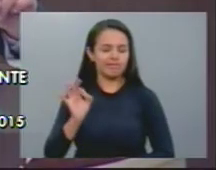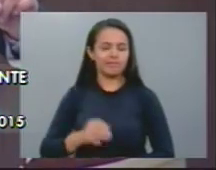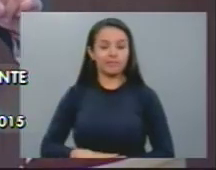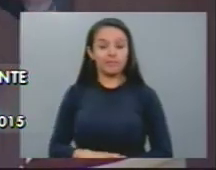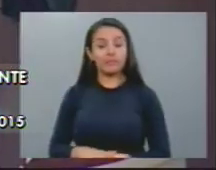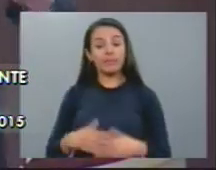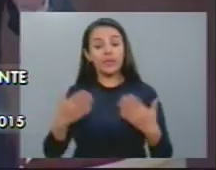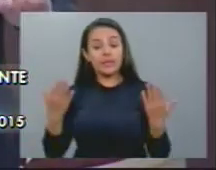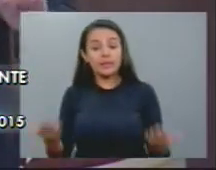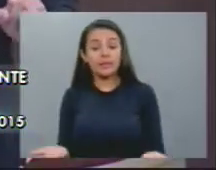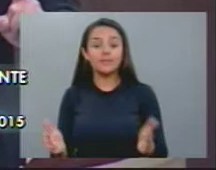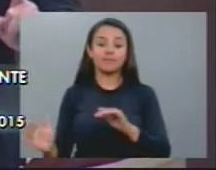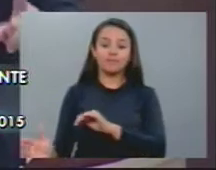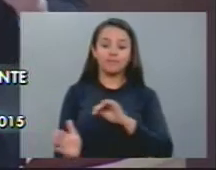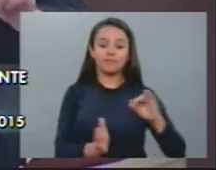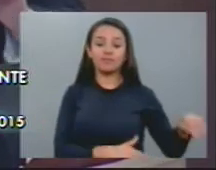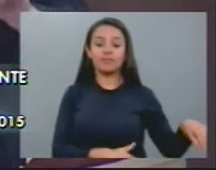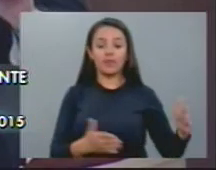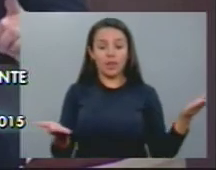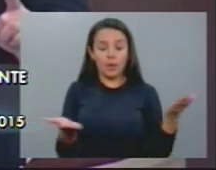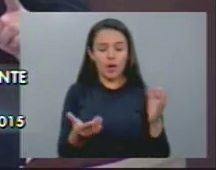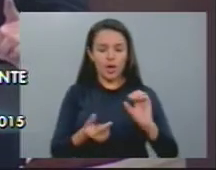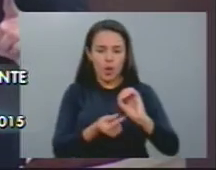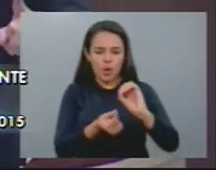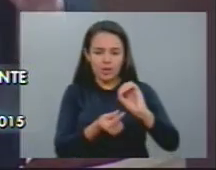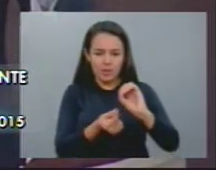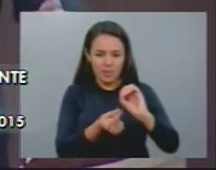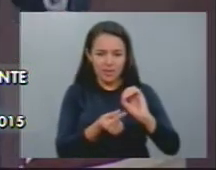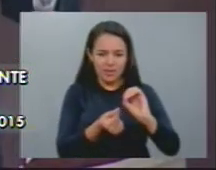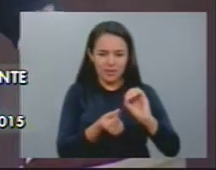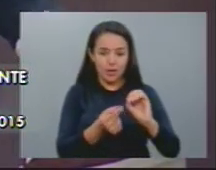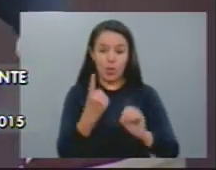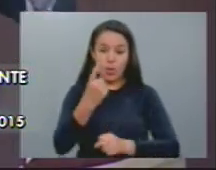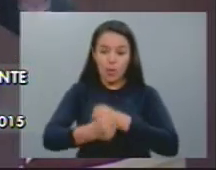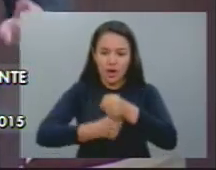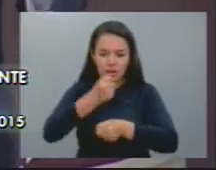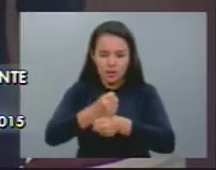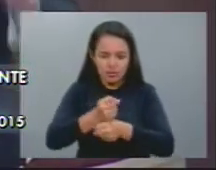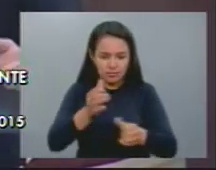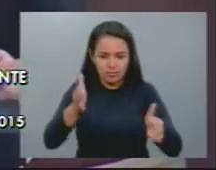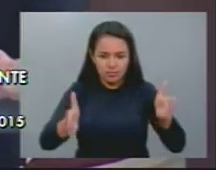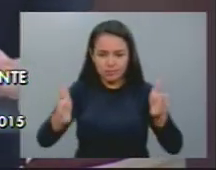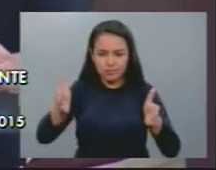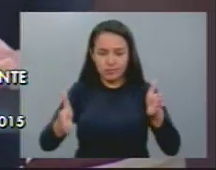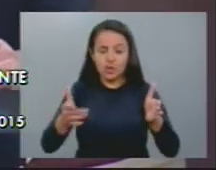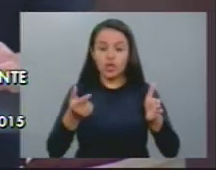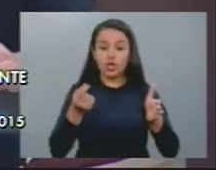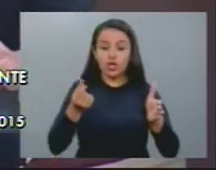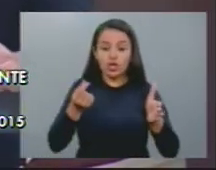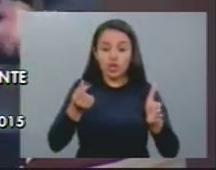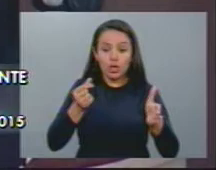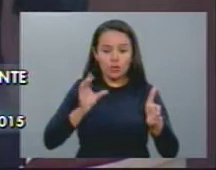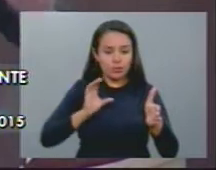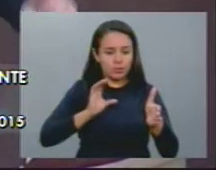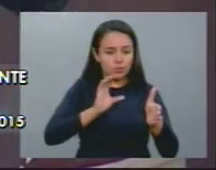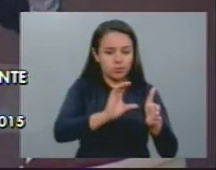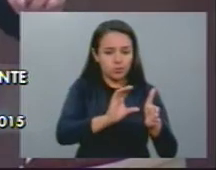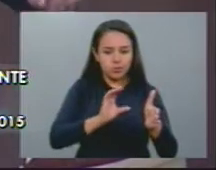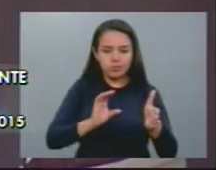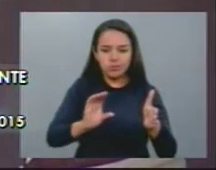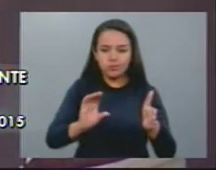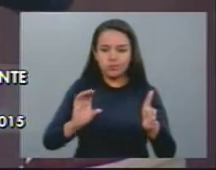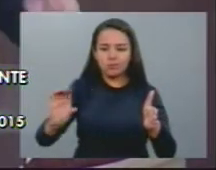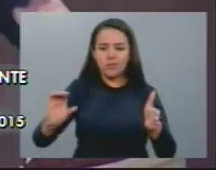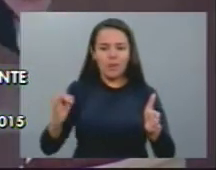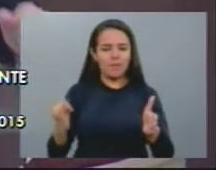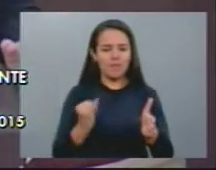possibilidade de melhorar o seu orçamento, tirando dinheiro de áreas que não são estratégicas para o povo e colocando dinheiro em